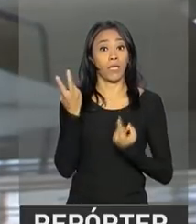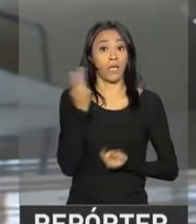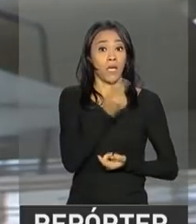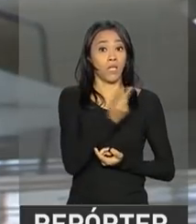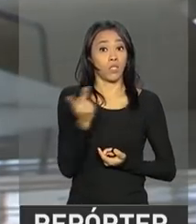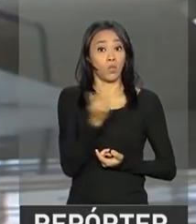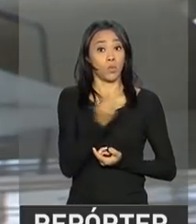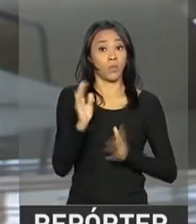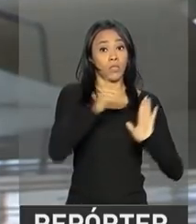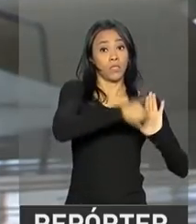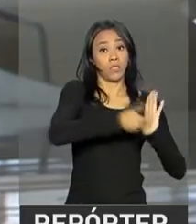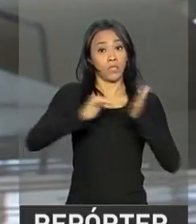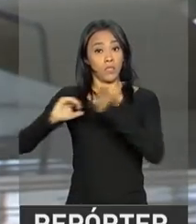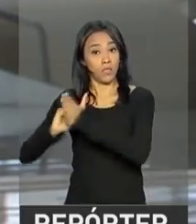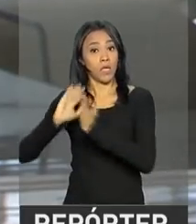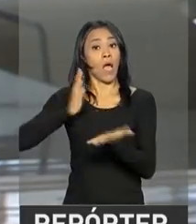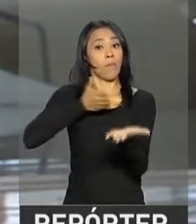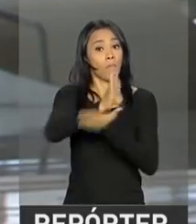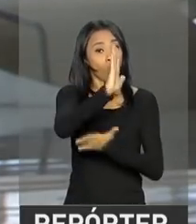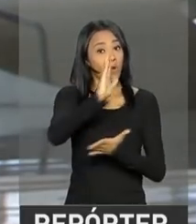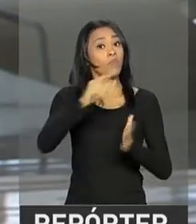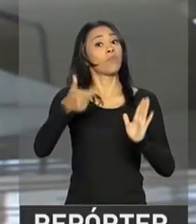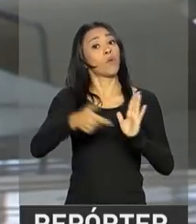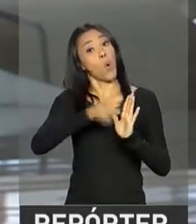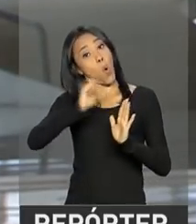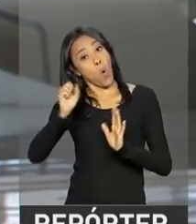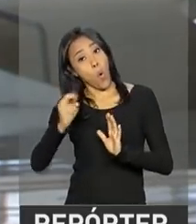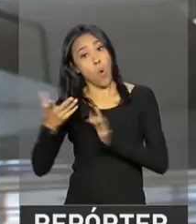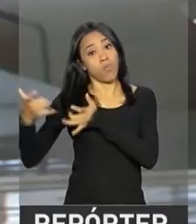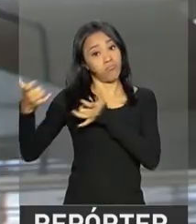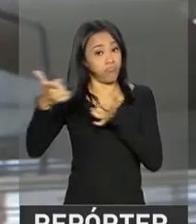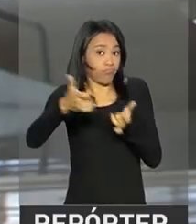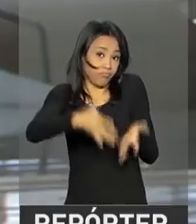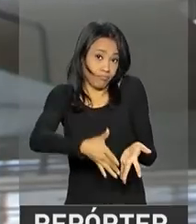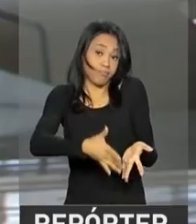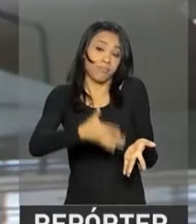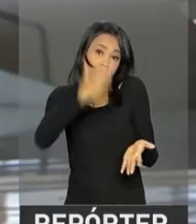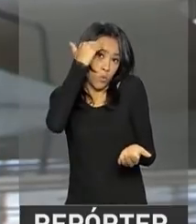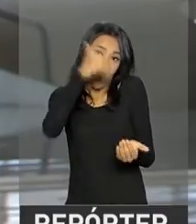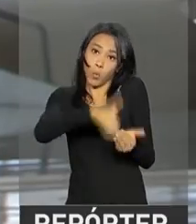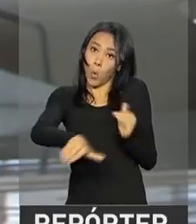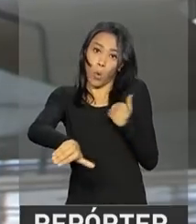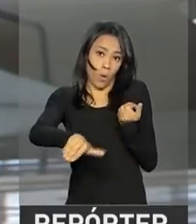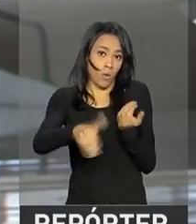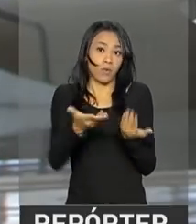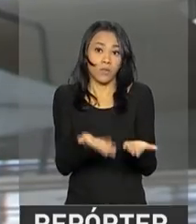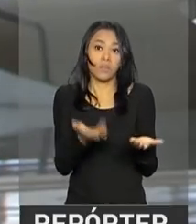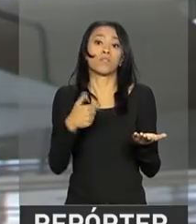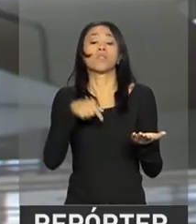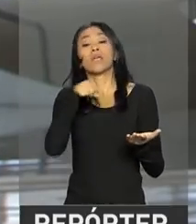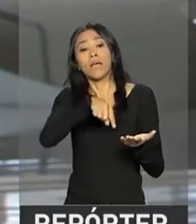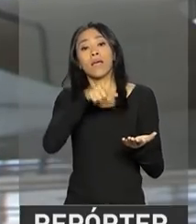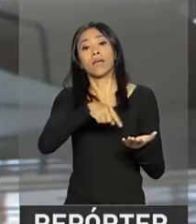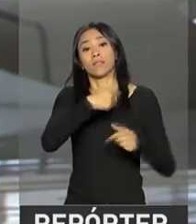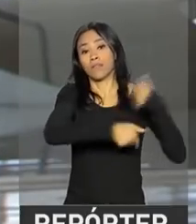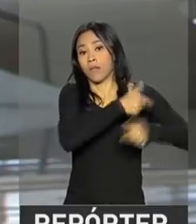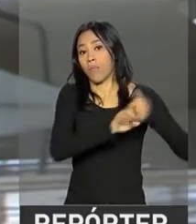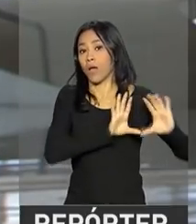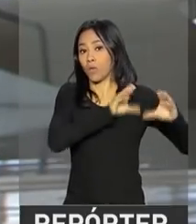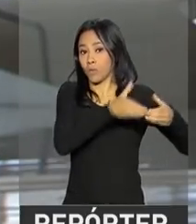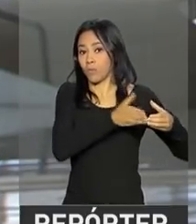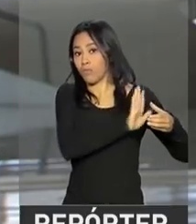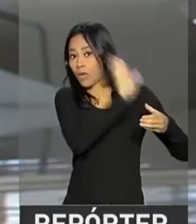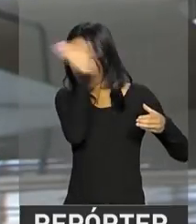casas legislativas aprovem ou rejeitem a intervenção. Aí, isso num prazo de 10 dias. Se o decreto